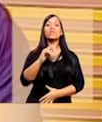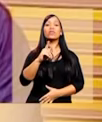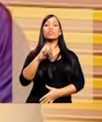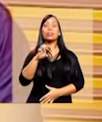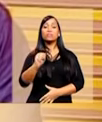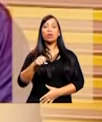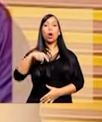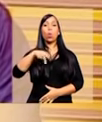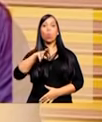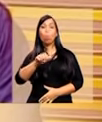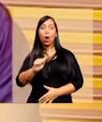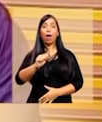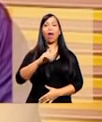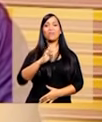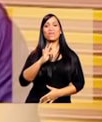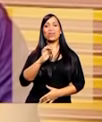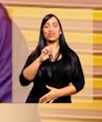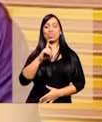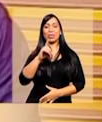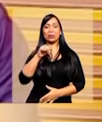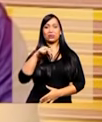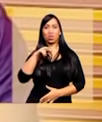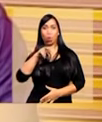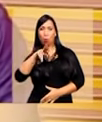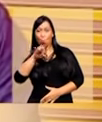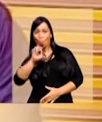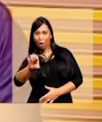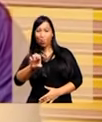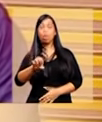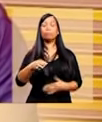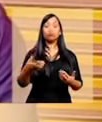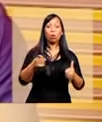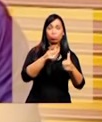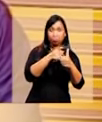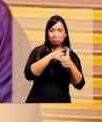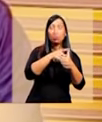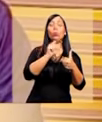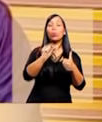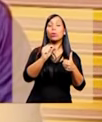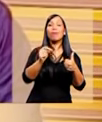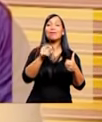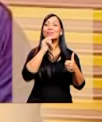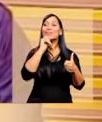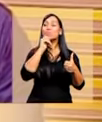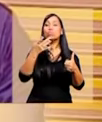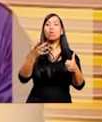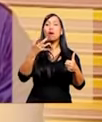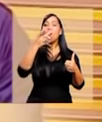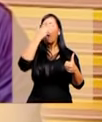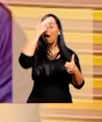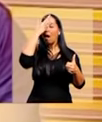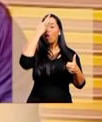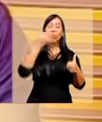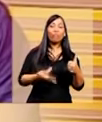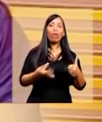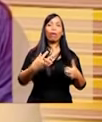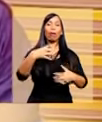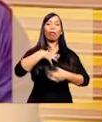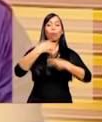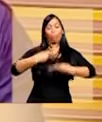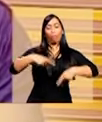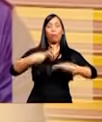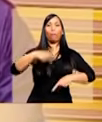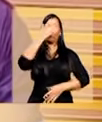fides qua e fides que. Fides qua é essa ato subjetivo, ou seja, a fé ela tem